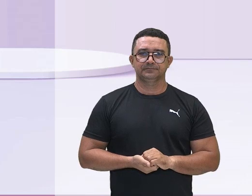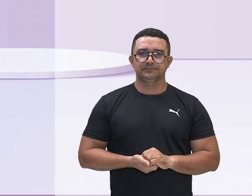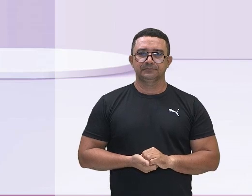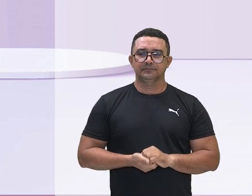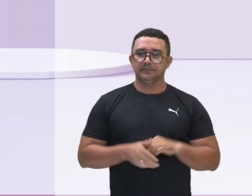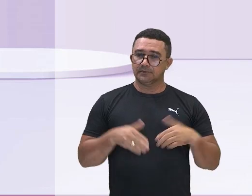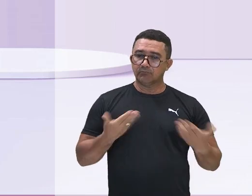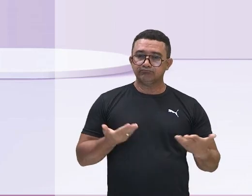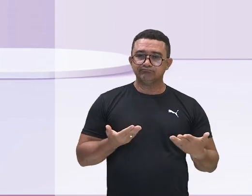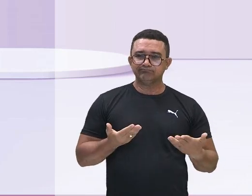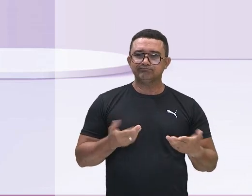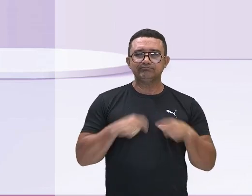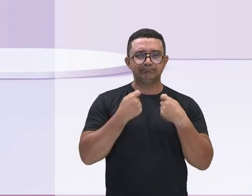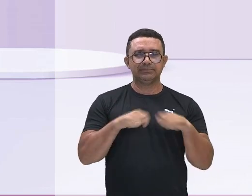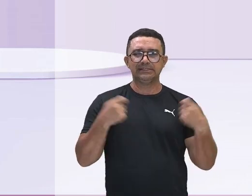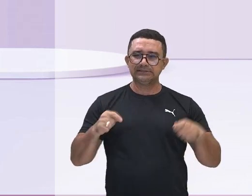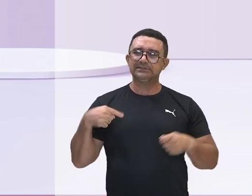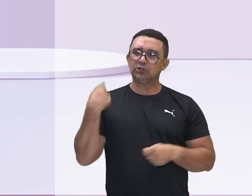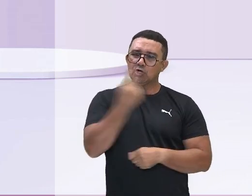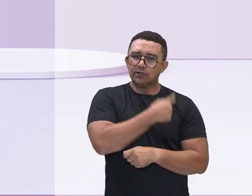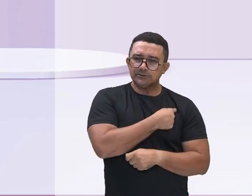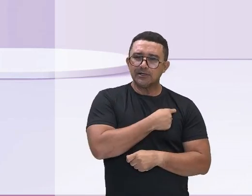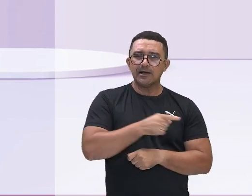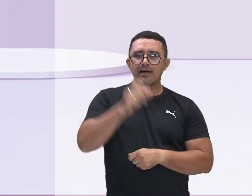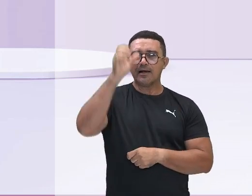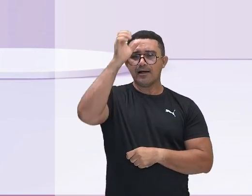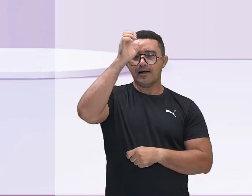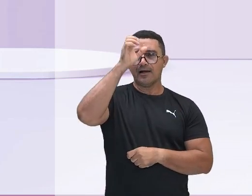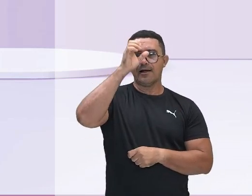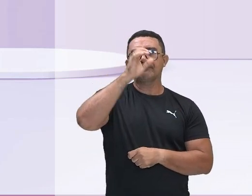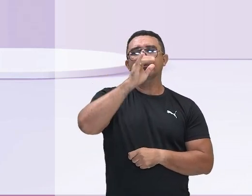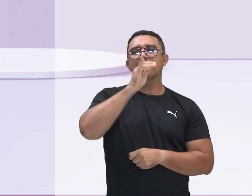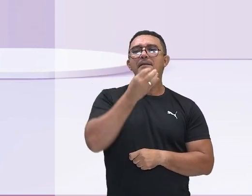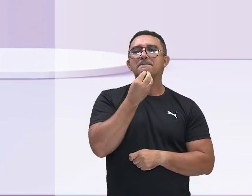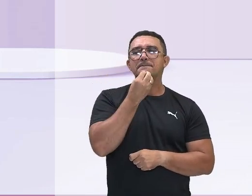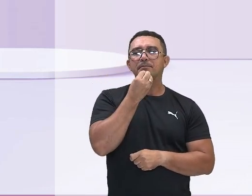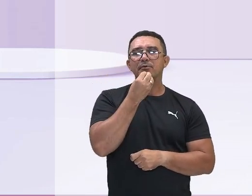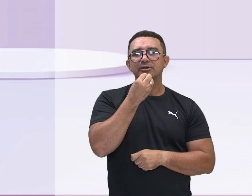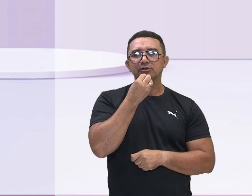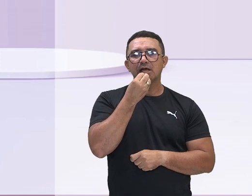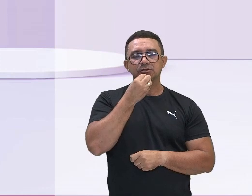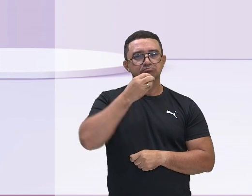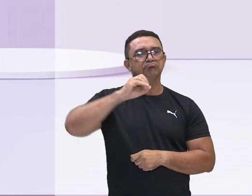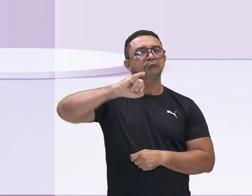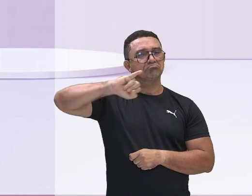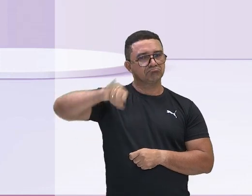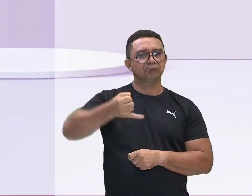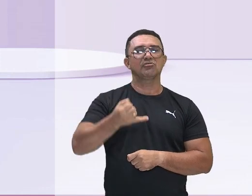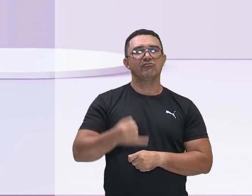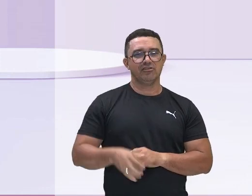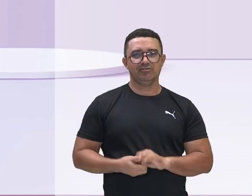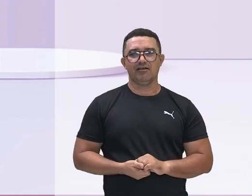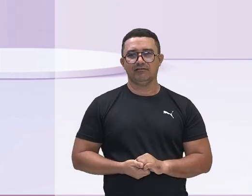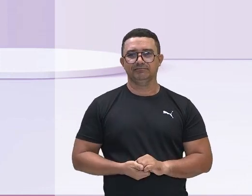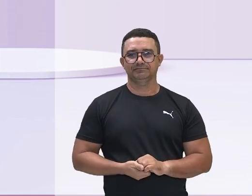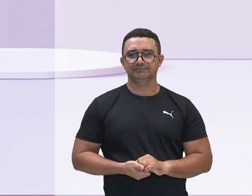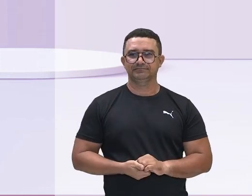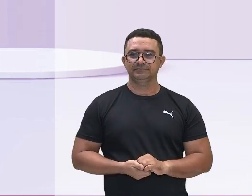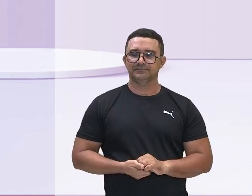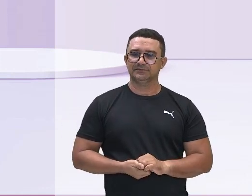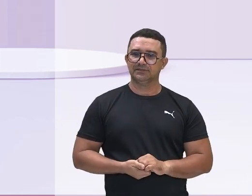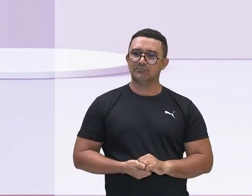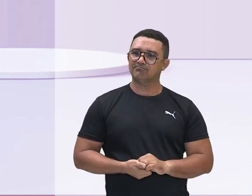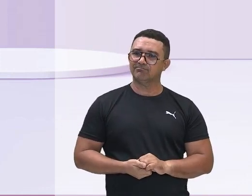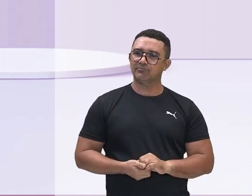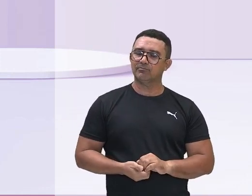aproveitar essa oportunidade para refletir sobre as nossas próprias atitudes e comportamentos em relação à diversidade. Vamos